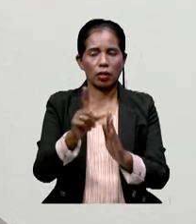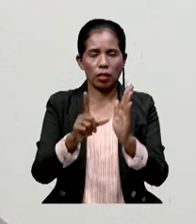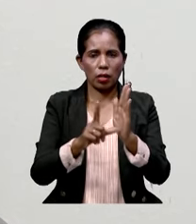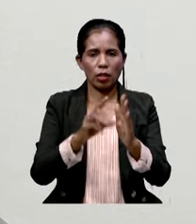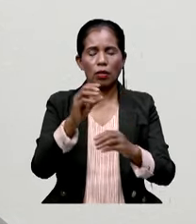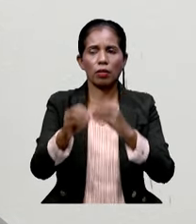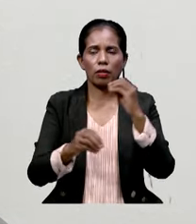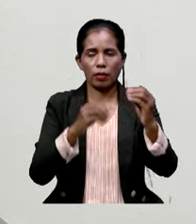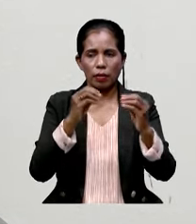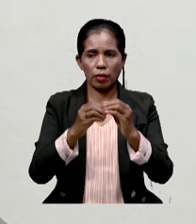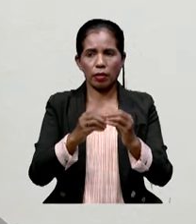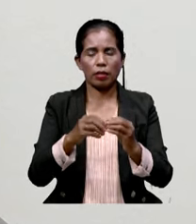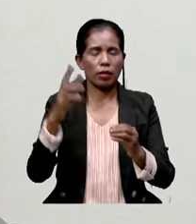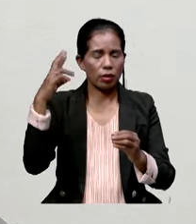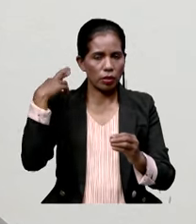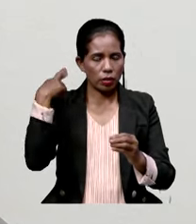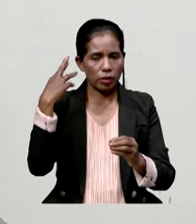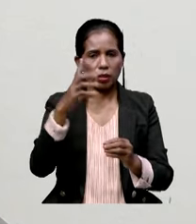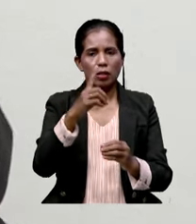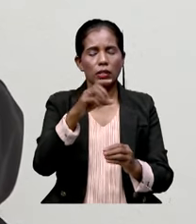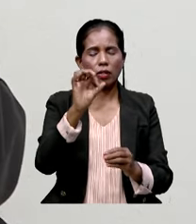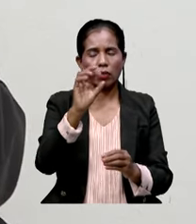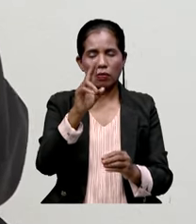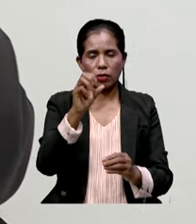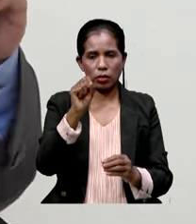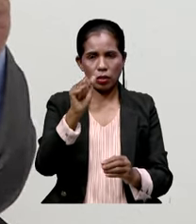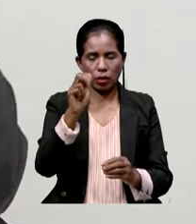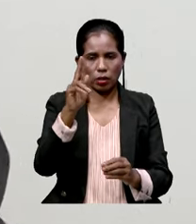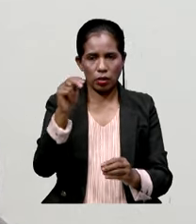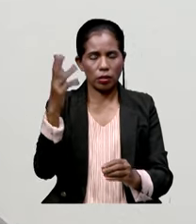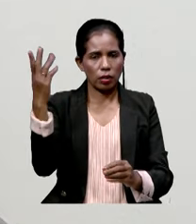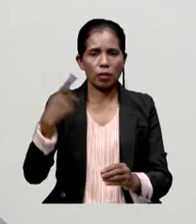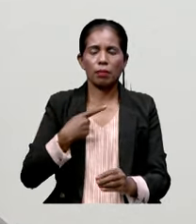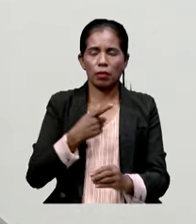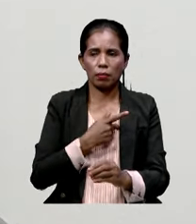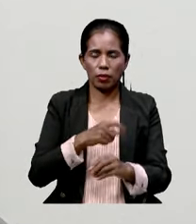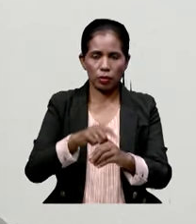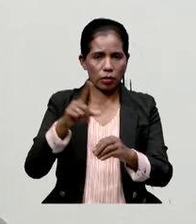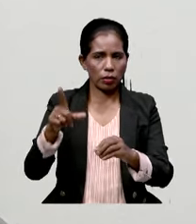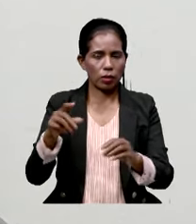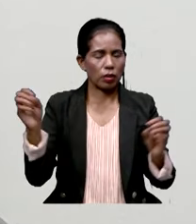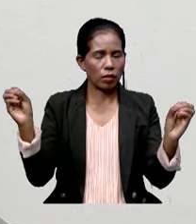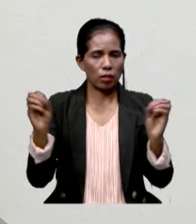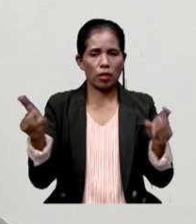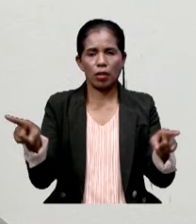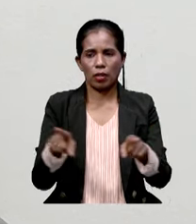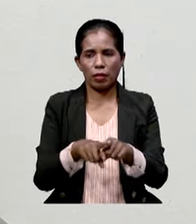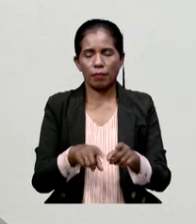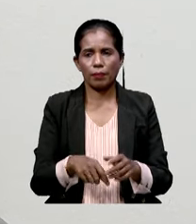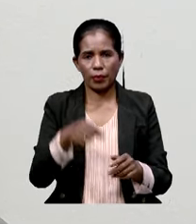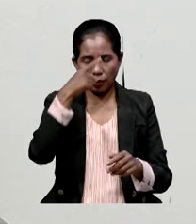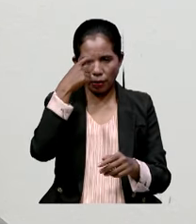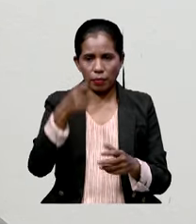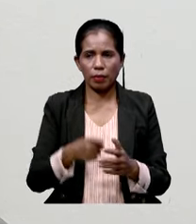conaba radiodifusão. Nebons e a parlamento, mas caduca tia. Tamané uma